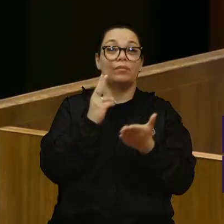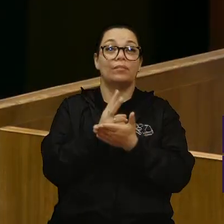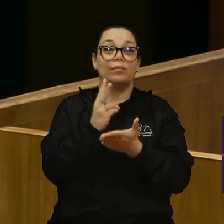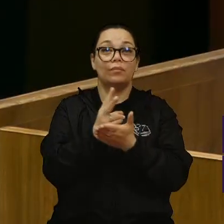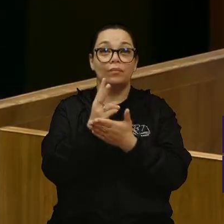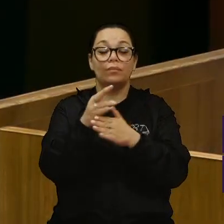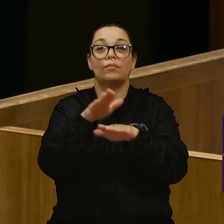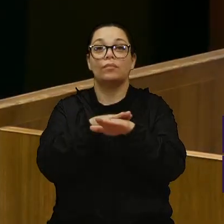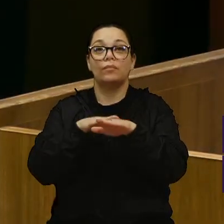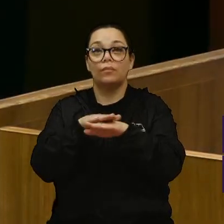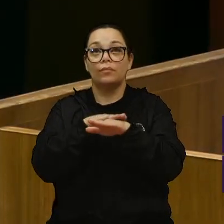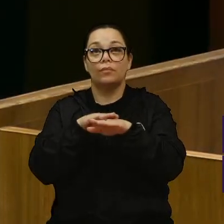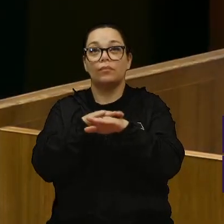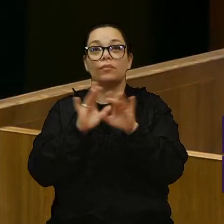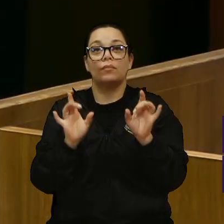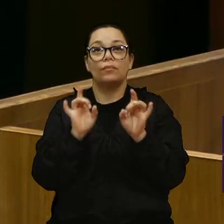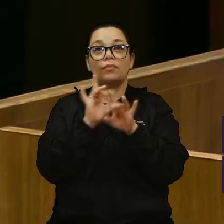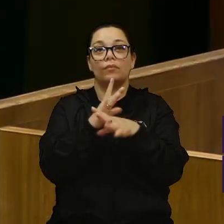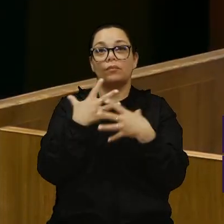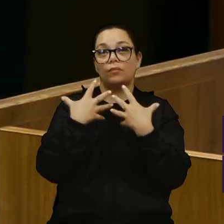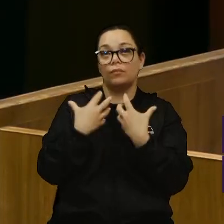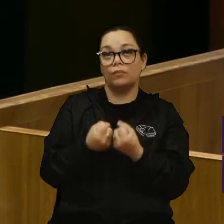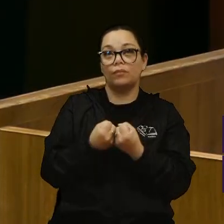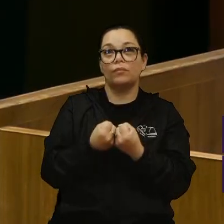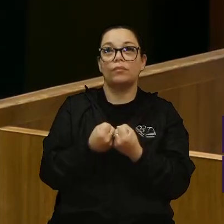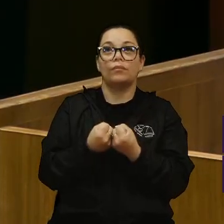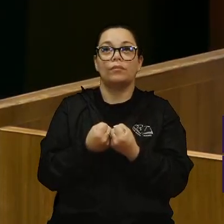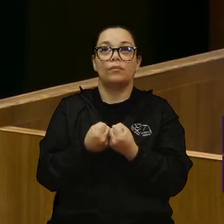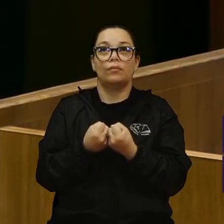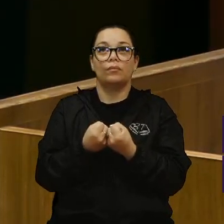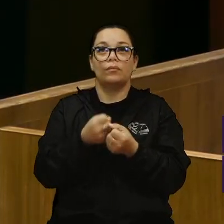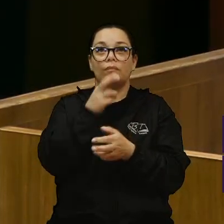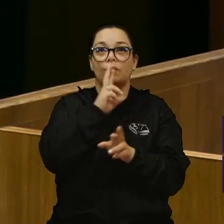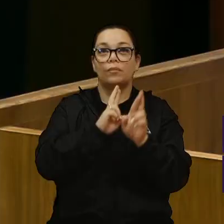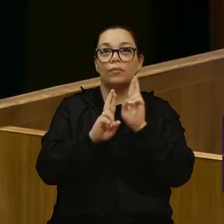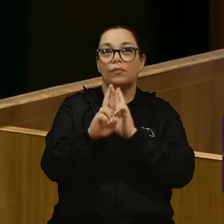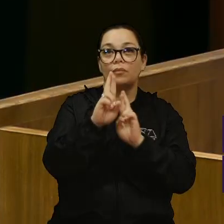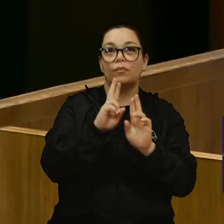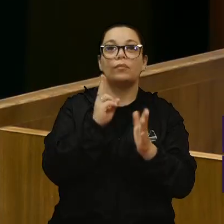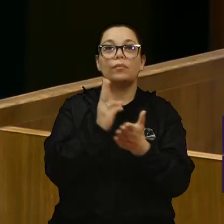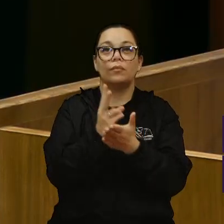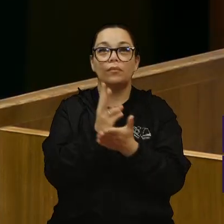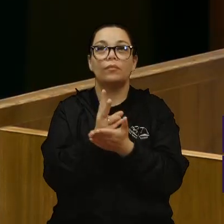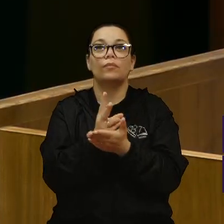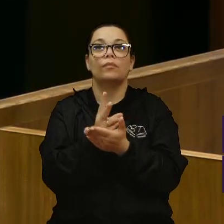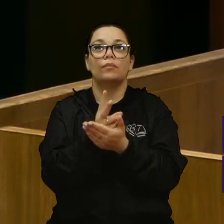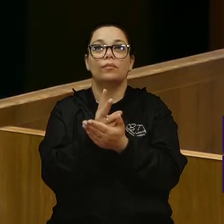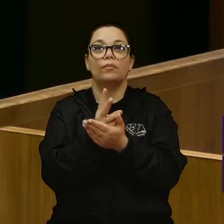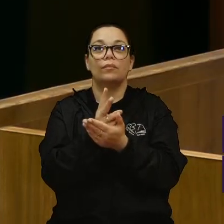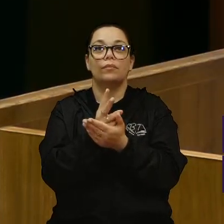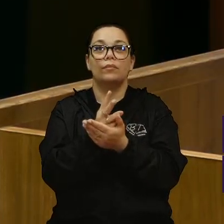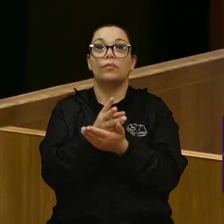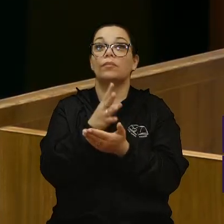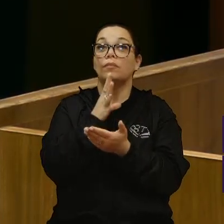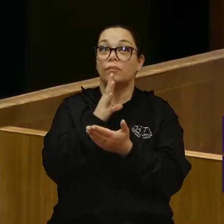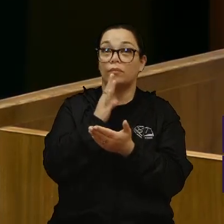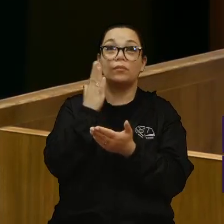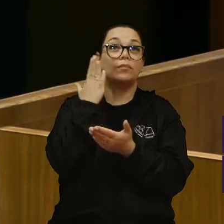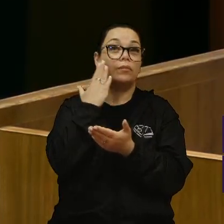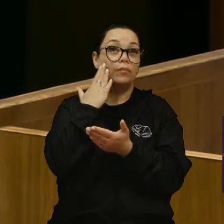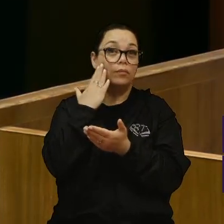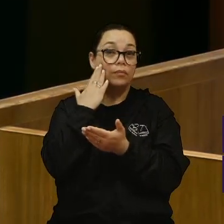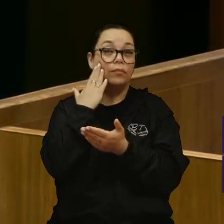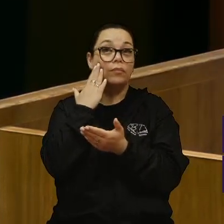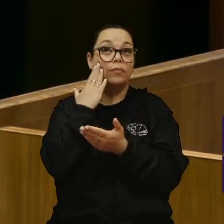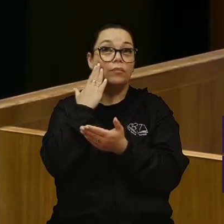gabinete, de pronto foram acolhidas. Sua resposta sempre foi: quem conhece ele sabe que